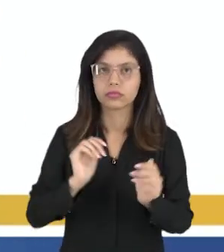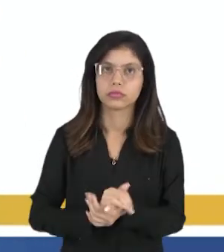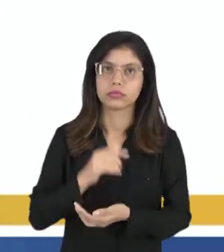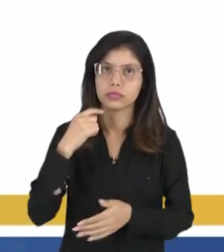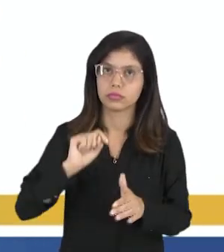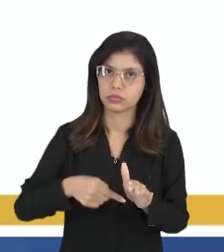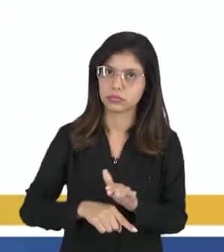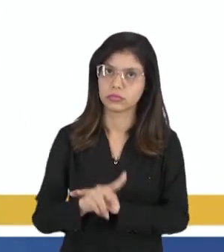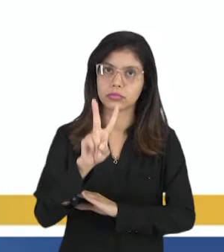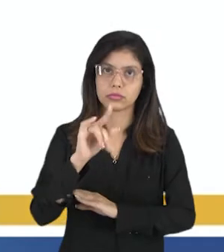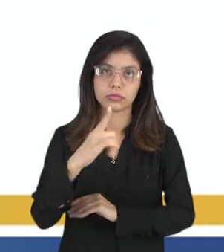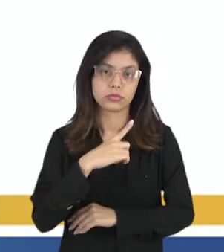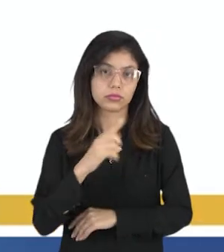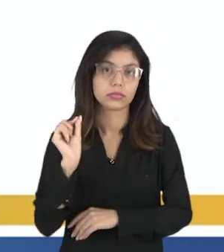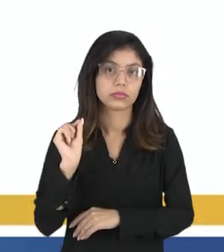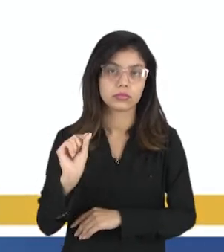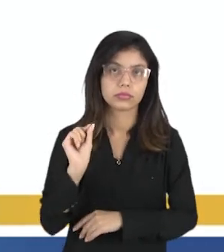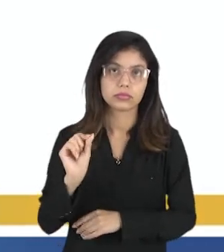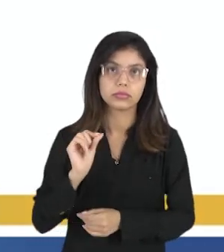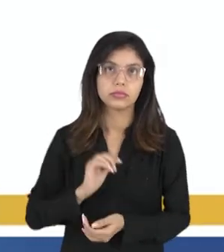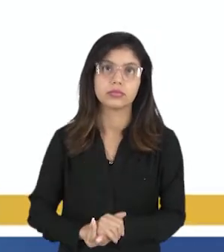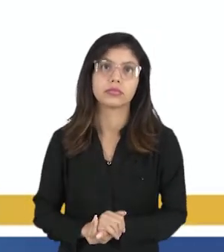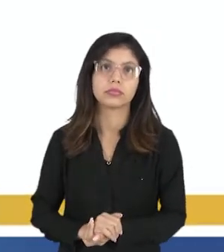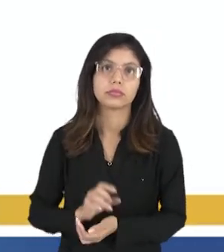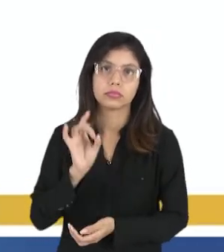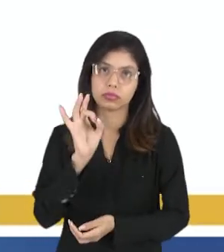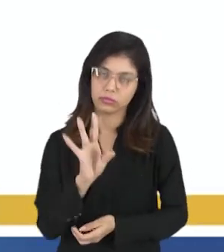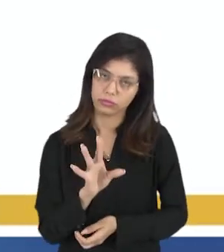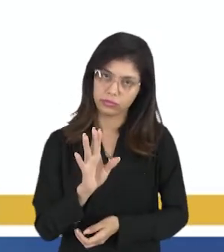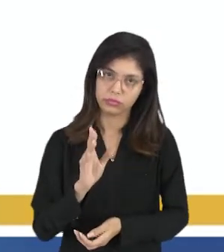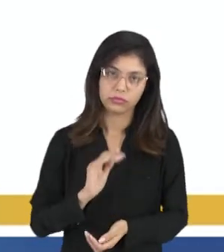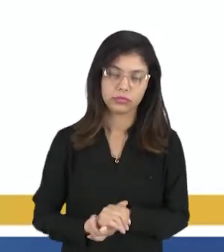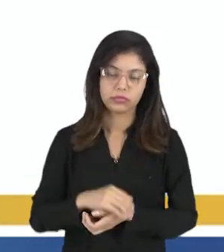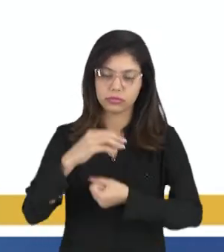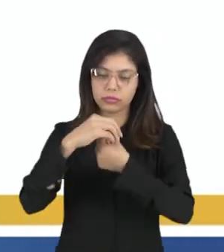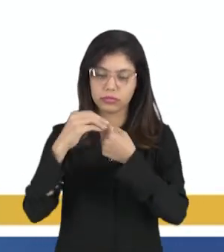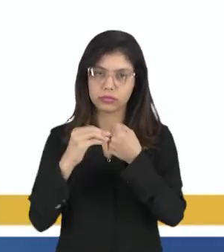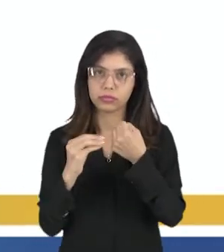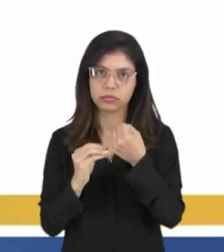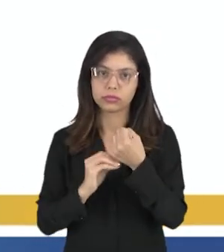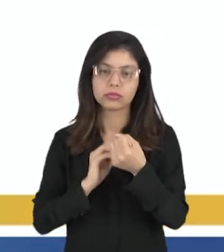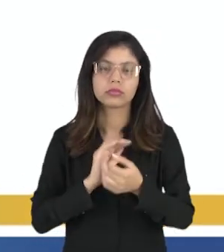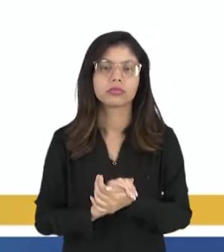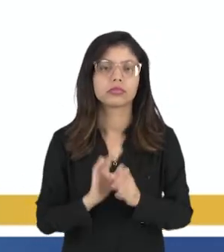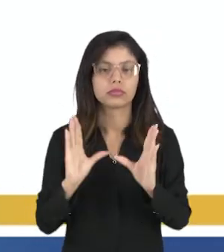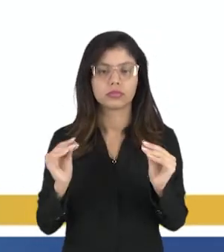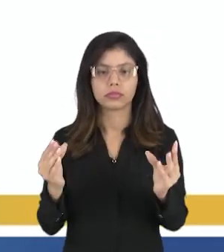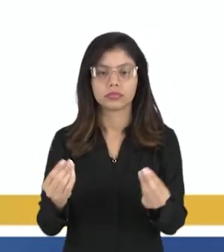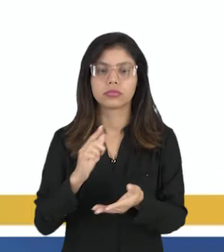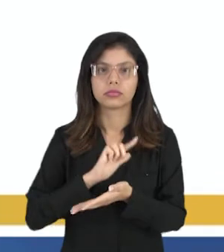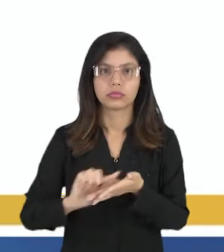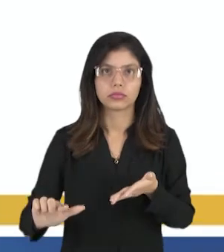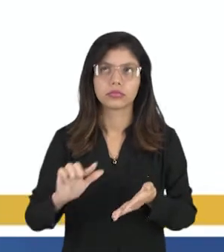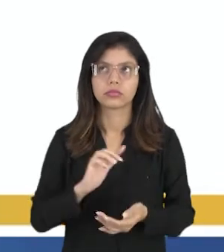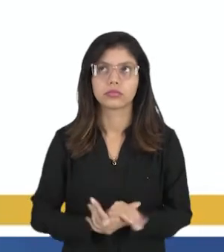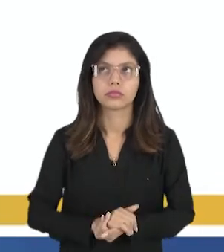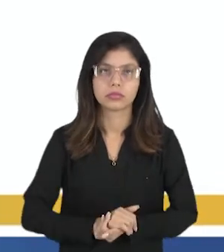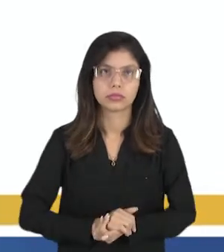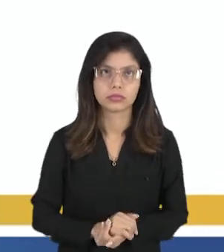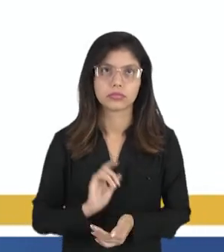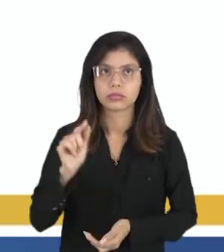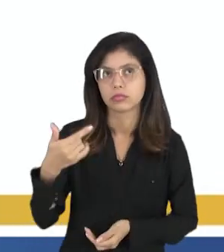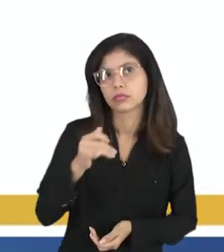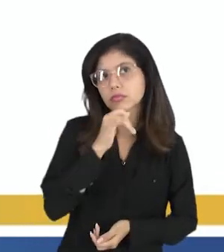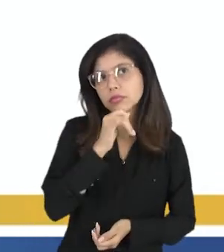dentro terá somente esse tipo de molécula. Por isso que é uma substância pura.